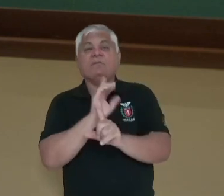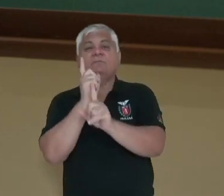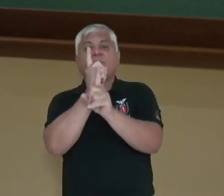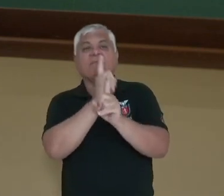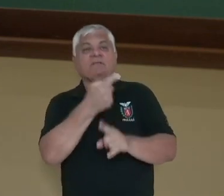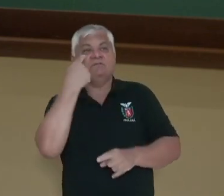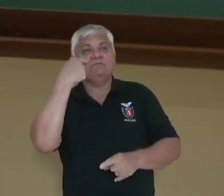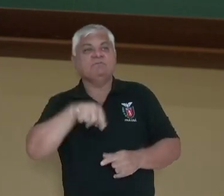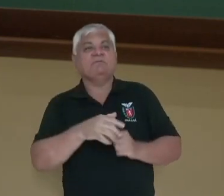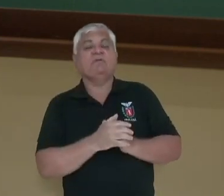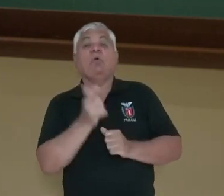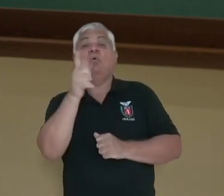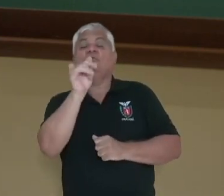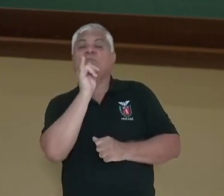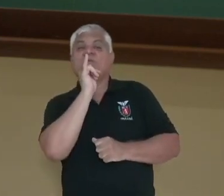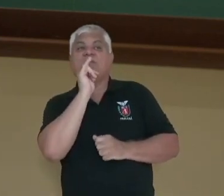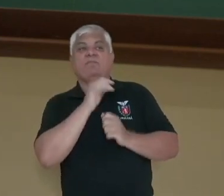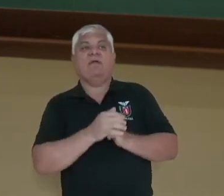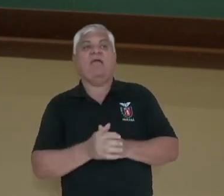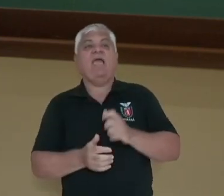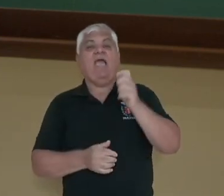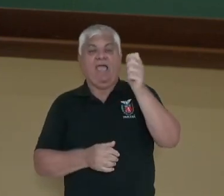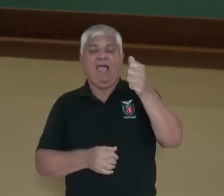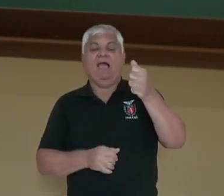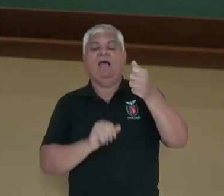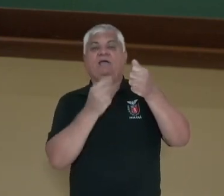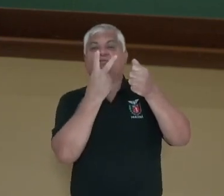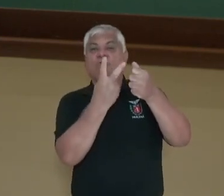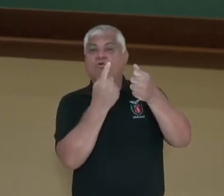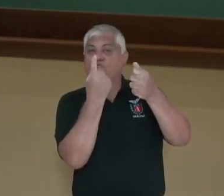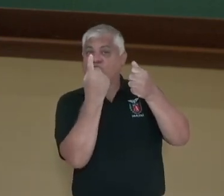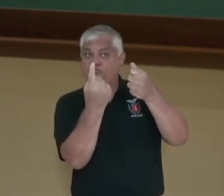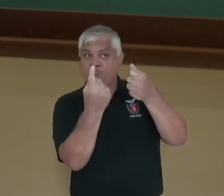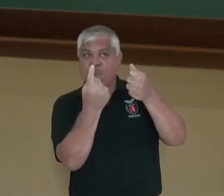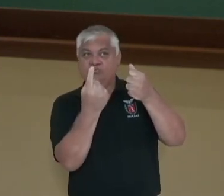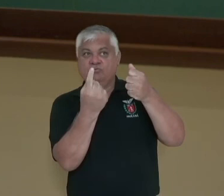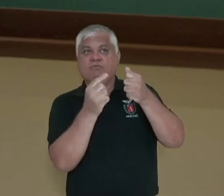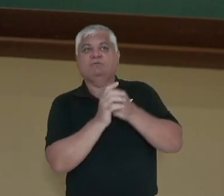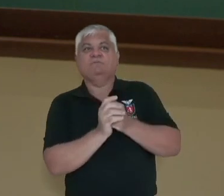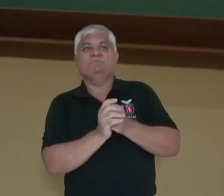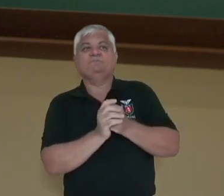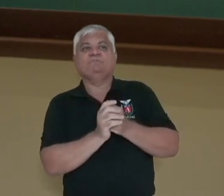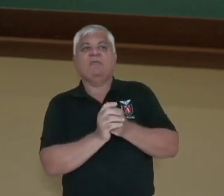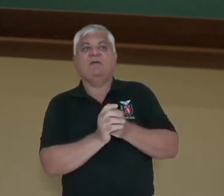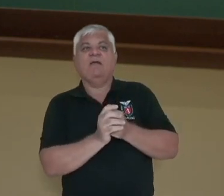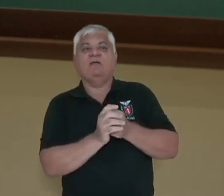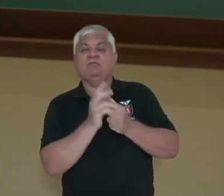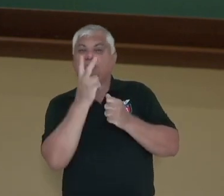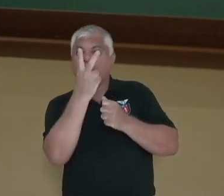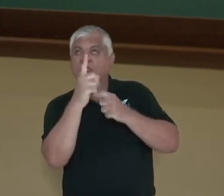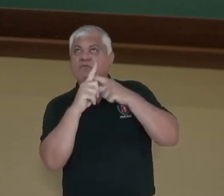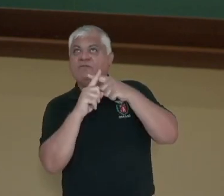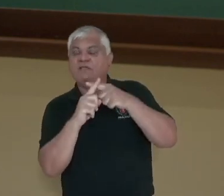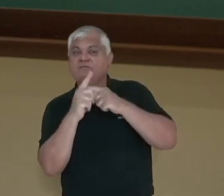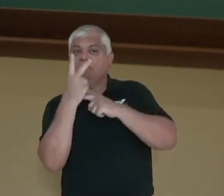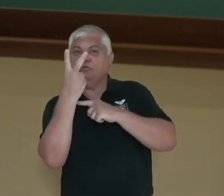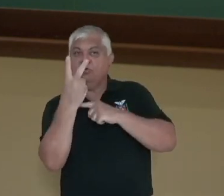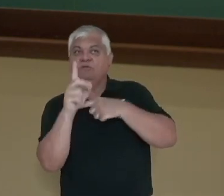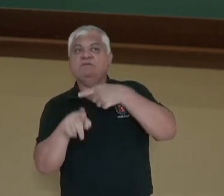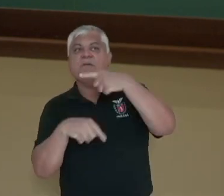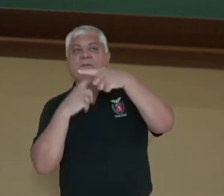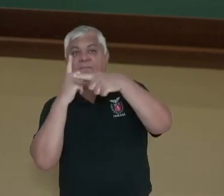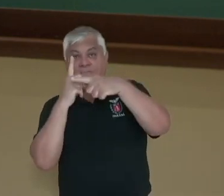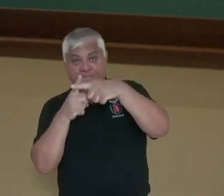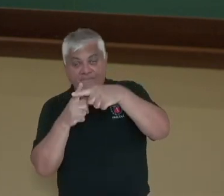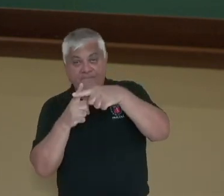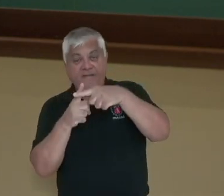mais um aqui para vocês, ó. Se eu quiser, nesse caso, quero descobrir o elemento A21. Então, ó, 2 vezes 2,